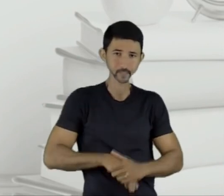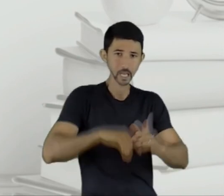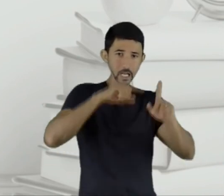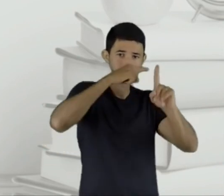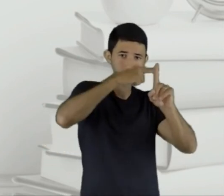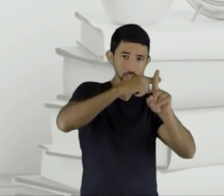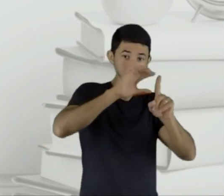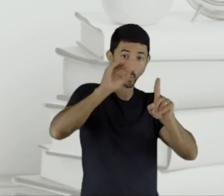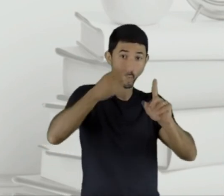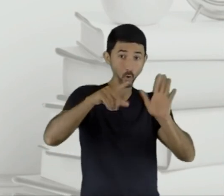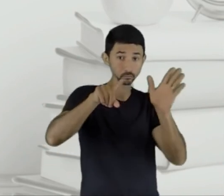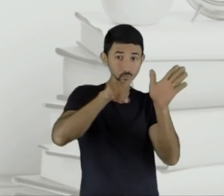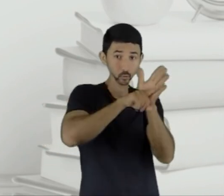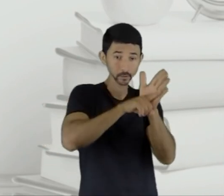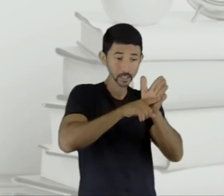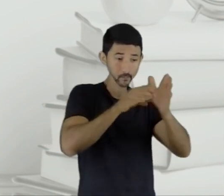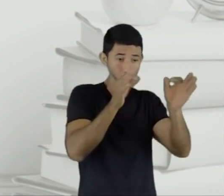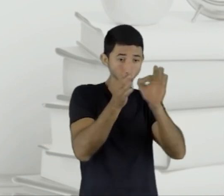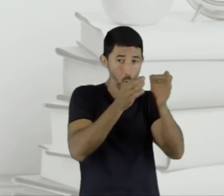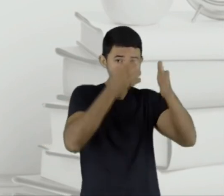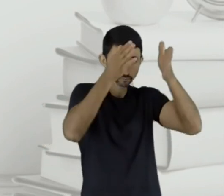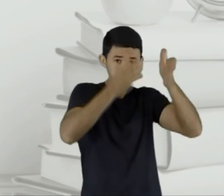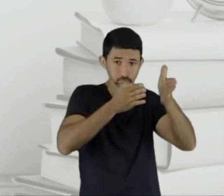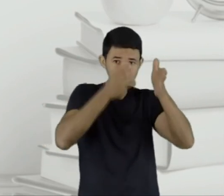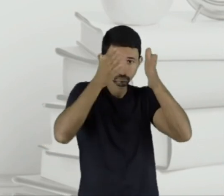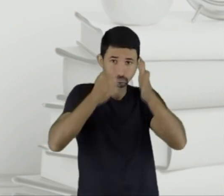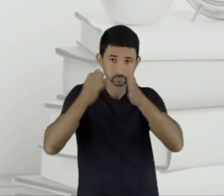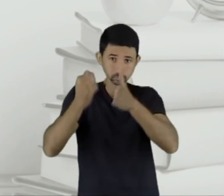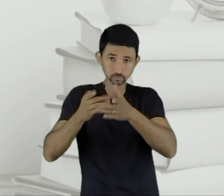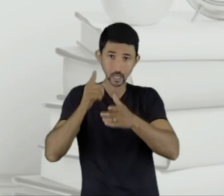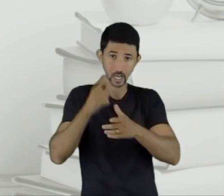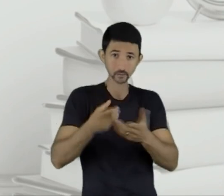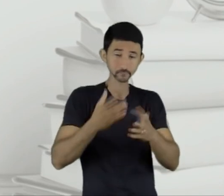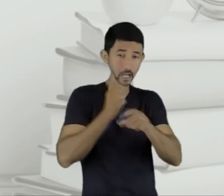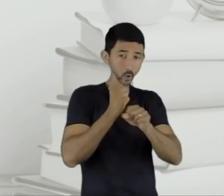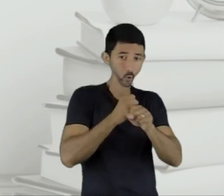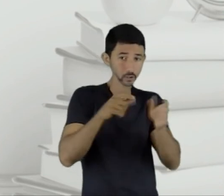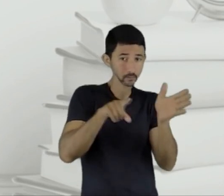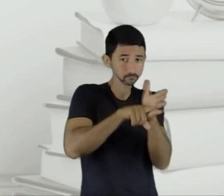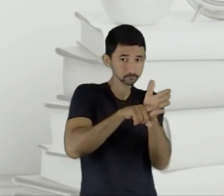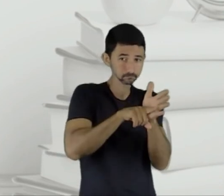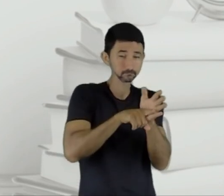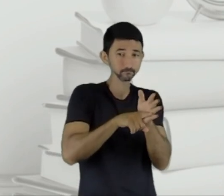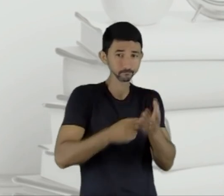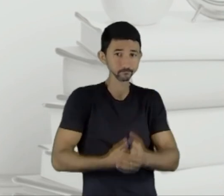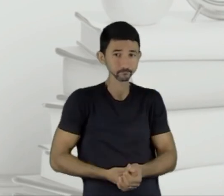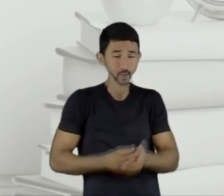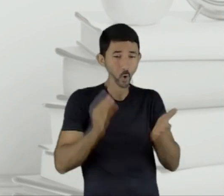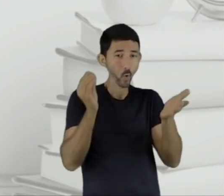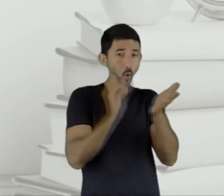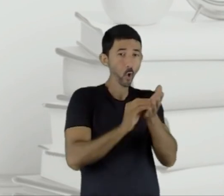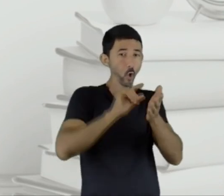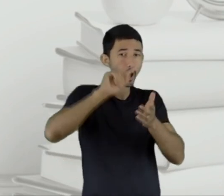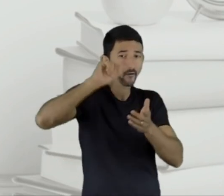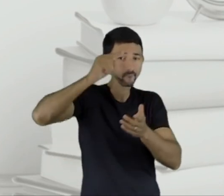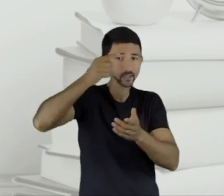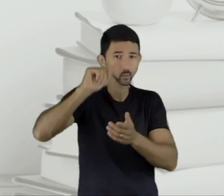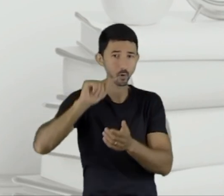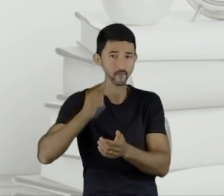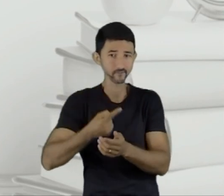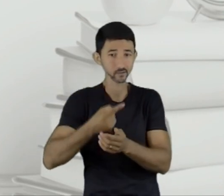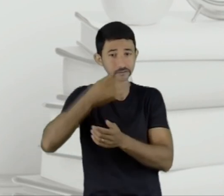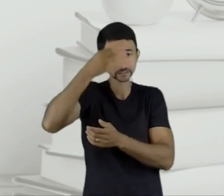de mesma ordem entre si. Nesse caso, a gente subtraiu. Colocamos no resultado a vírgula aninhada com as